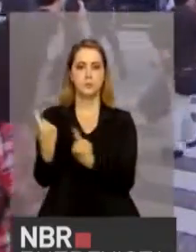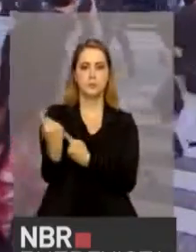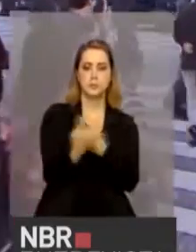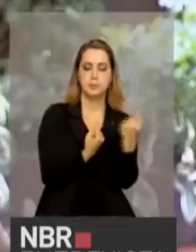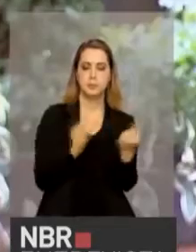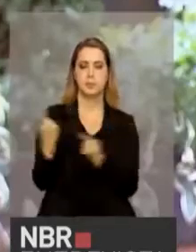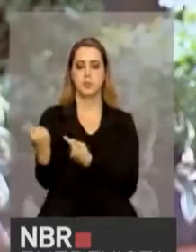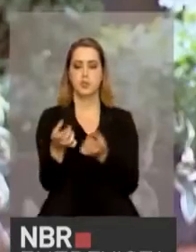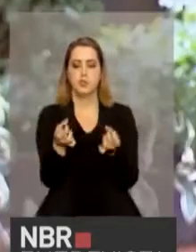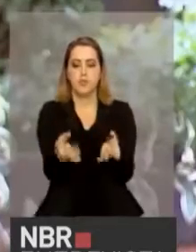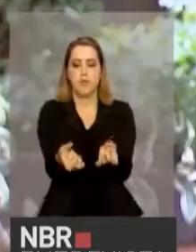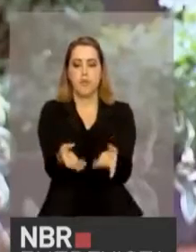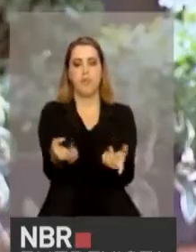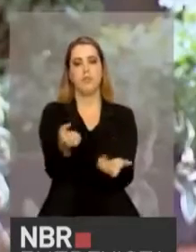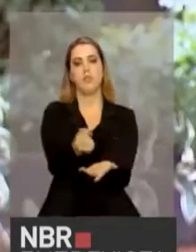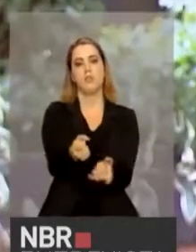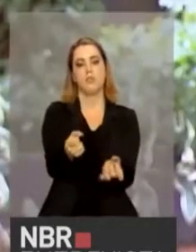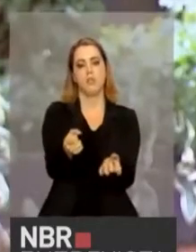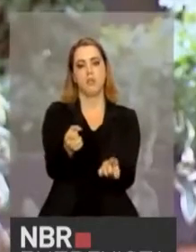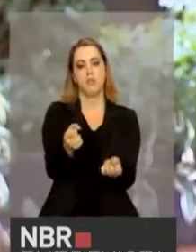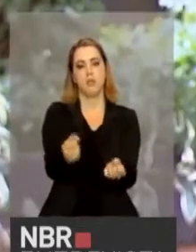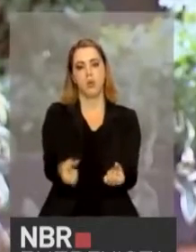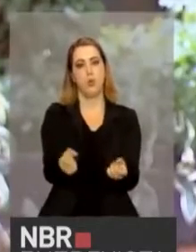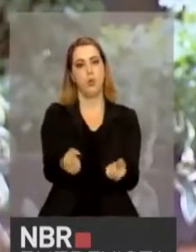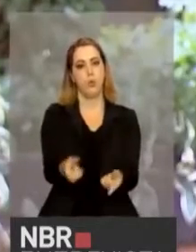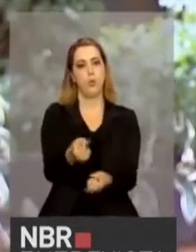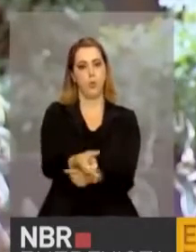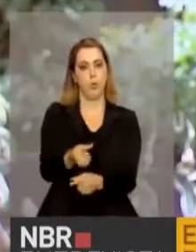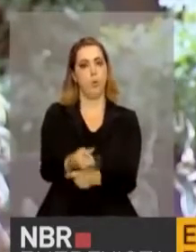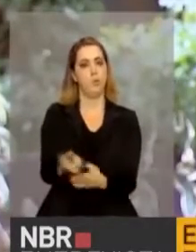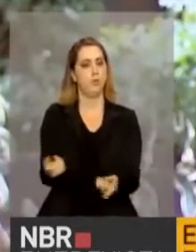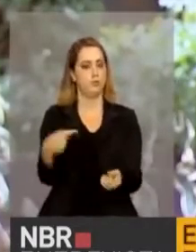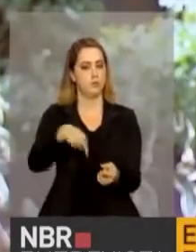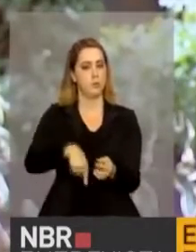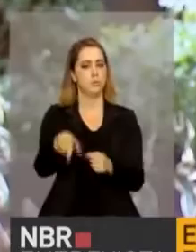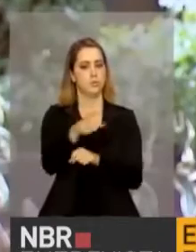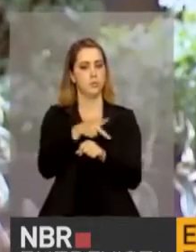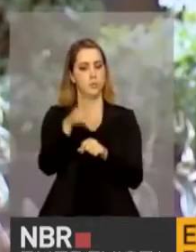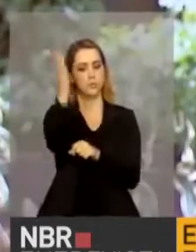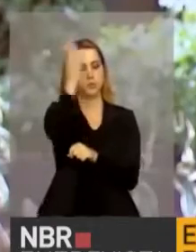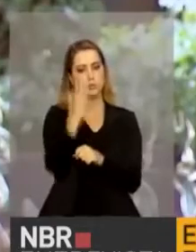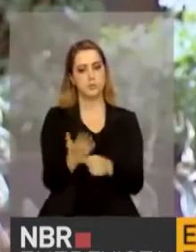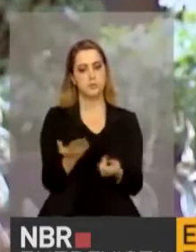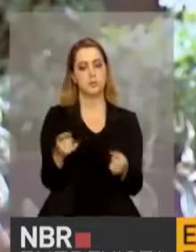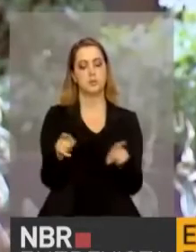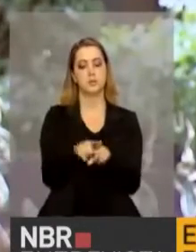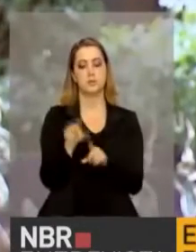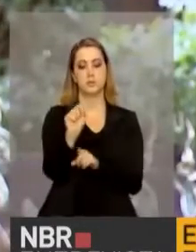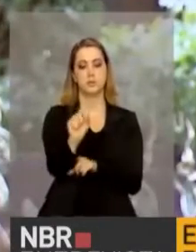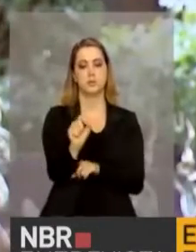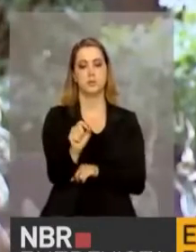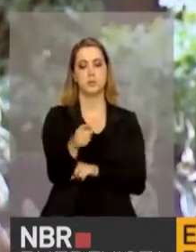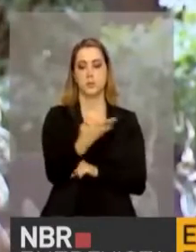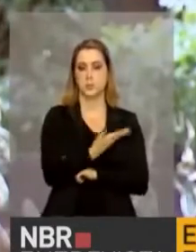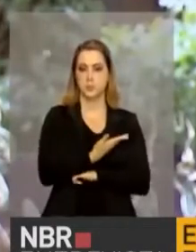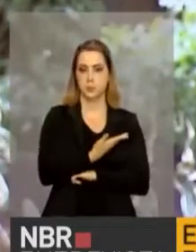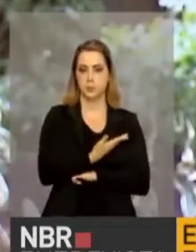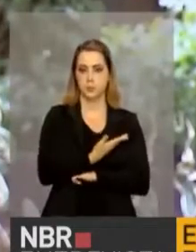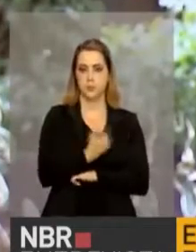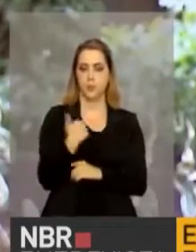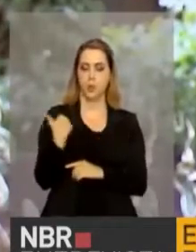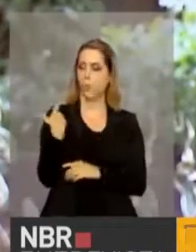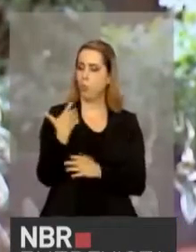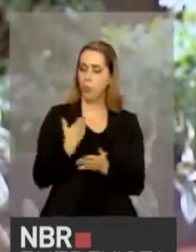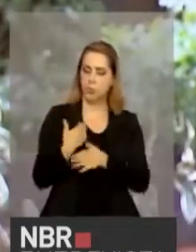2015 o japão continua sendo um centro industrial importante um grande consumidor de matérias primas